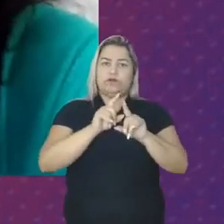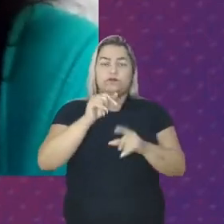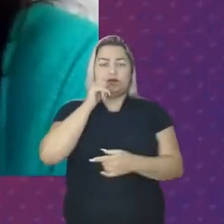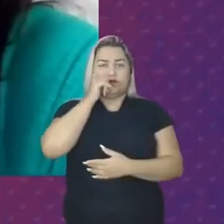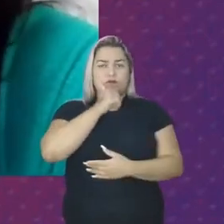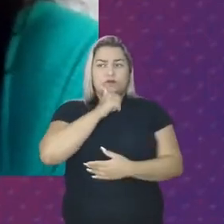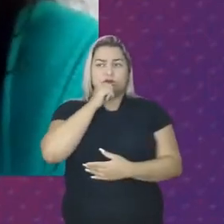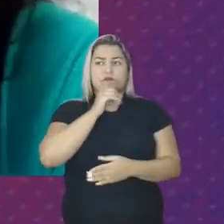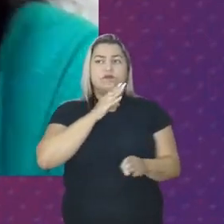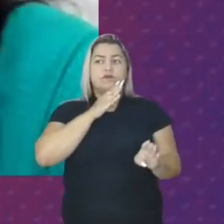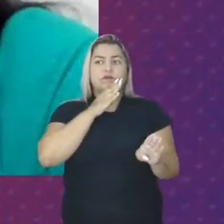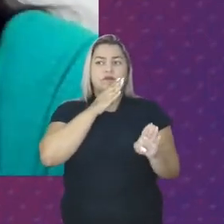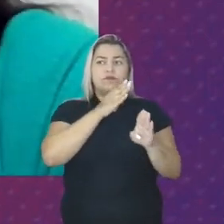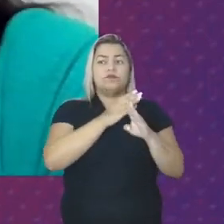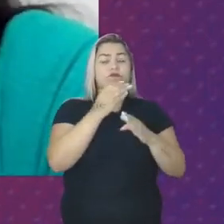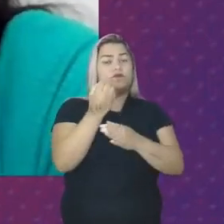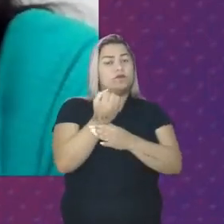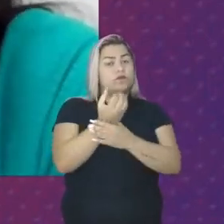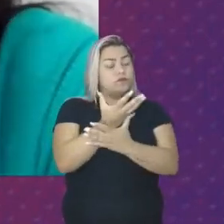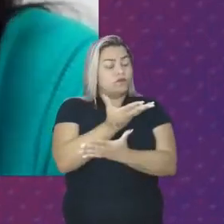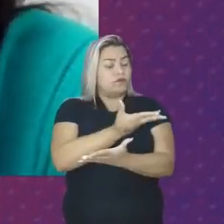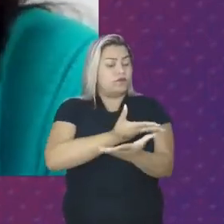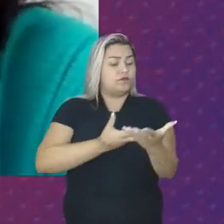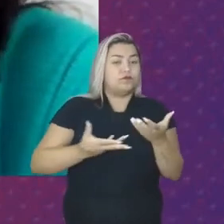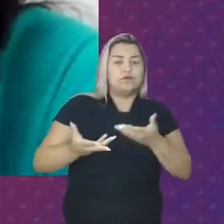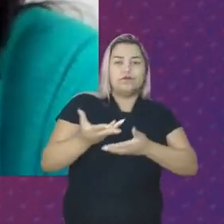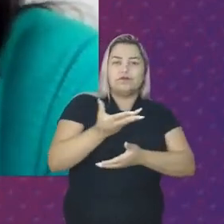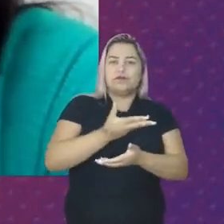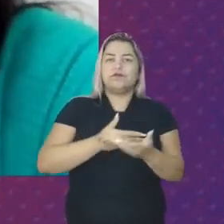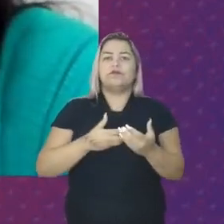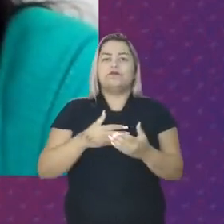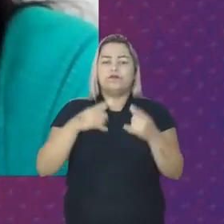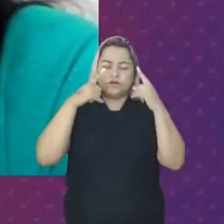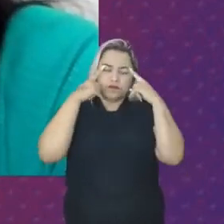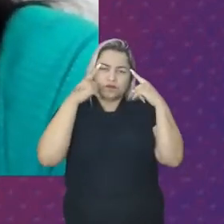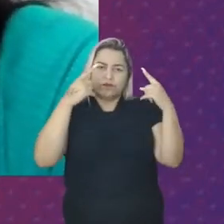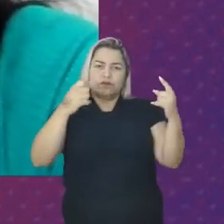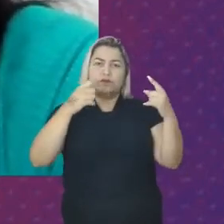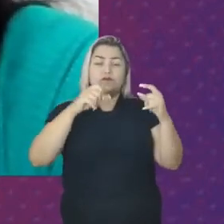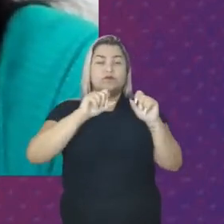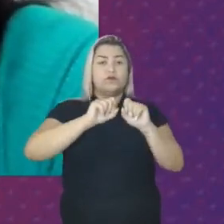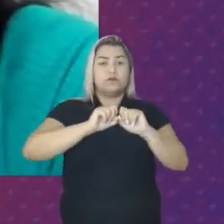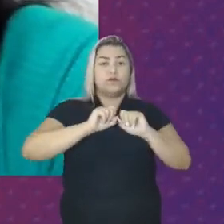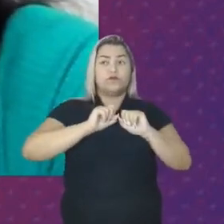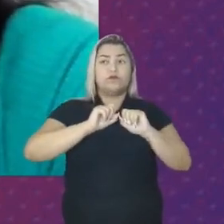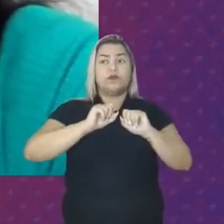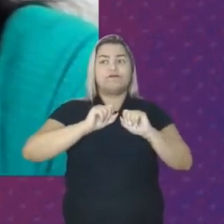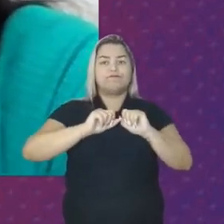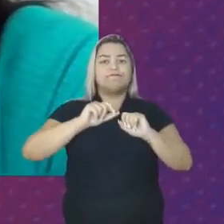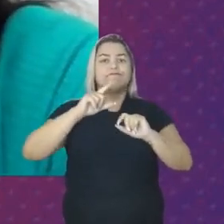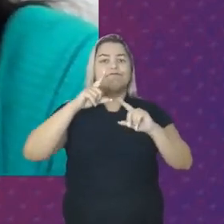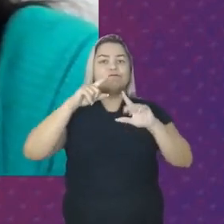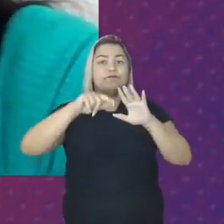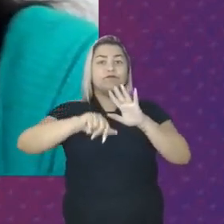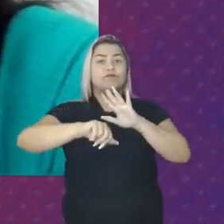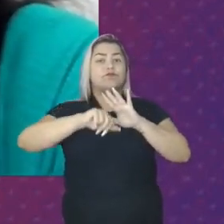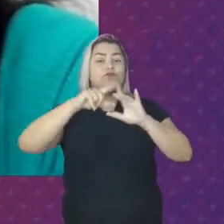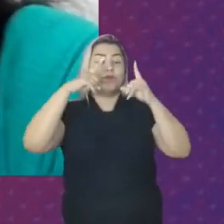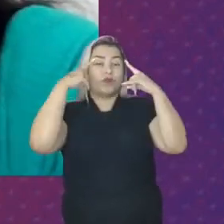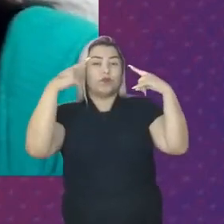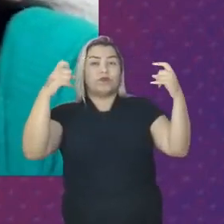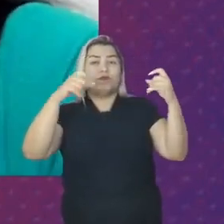com esse objetivo de acolher e orientar mulheres vítimas de violência. E em novembro de